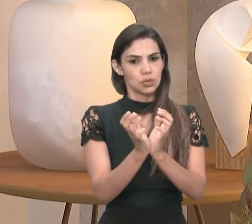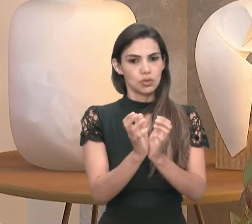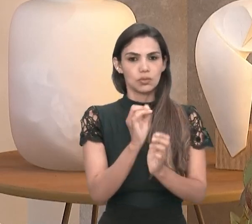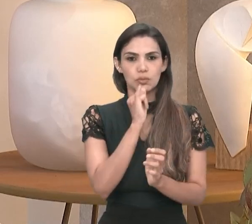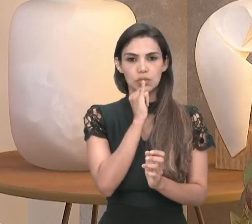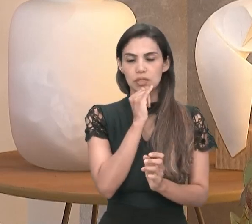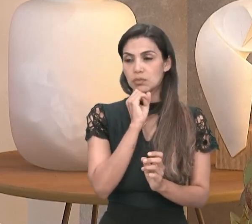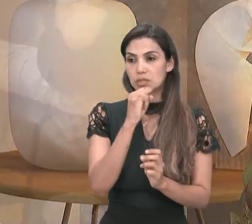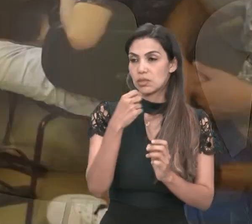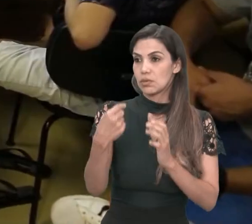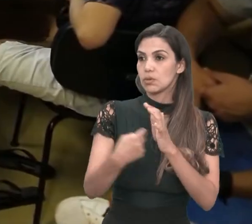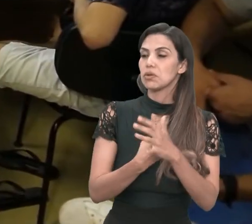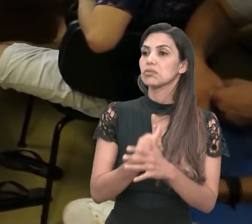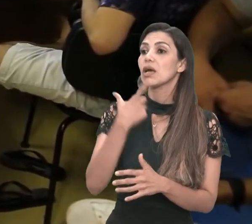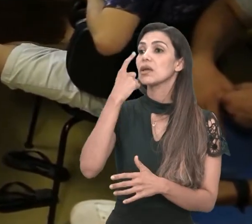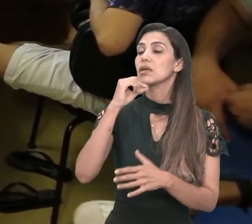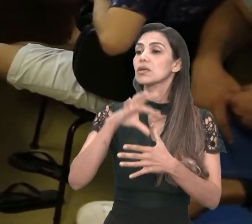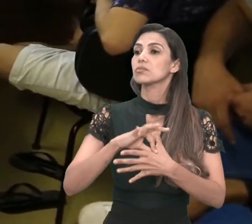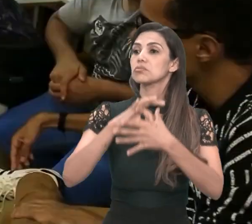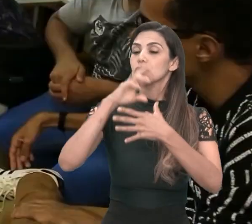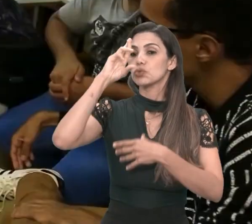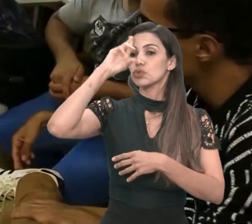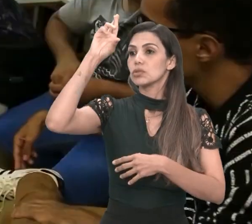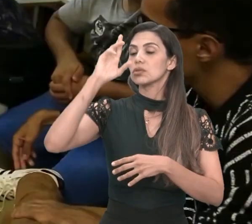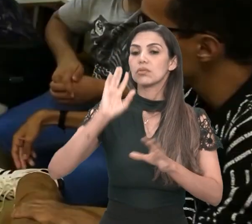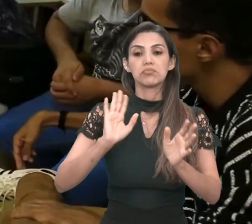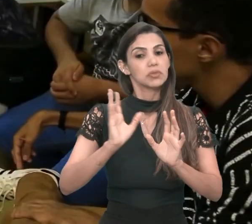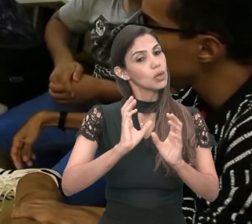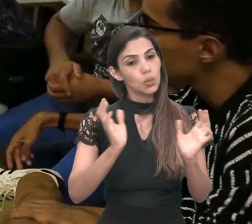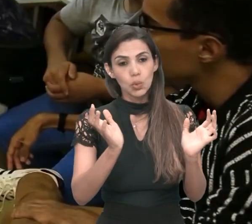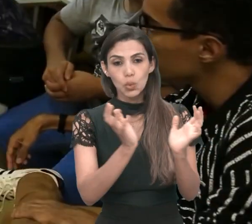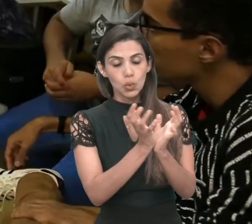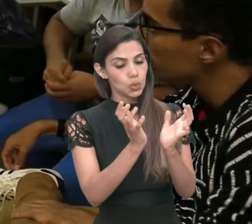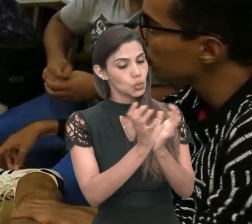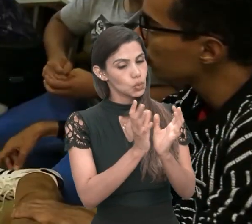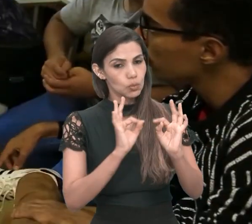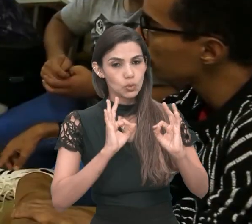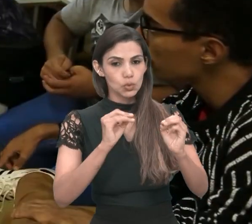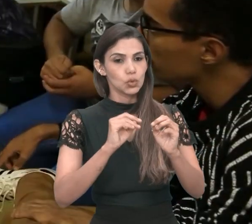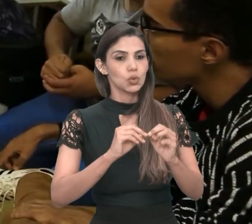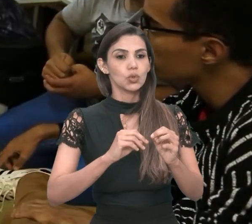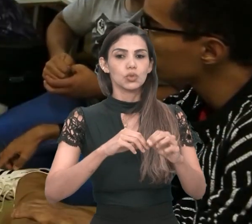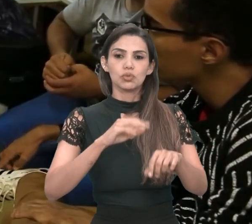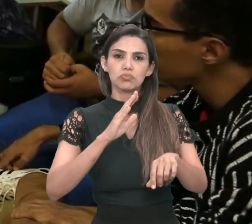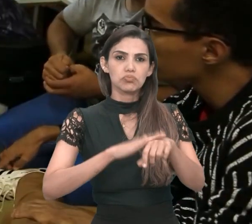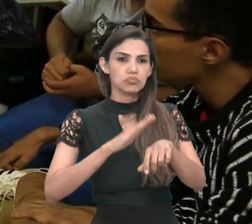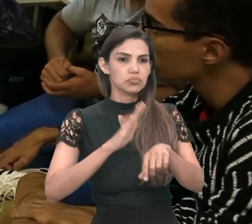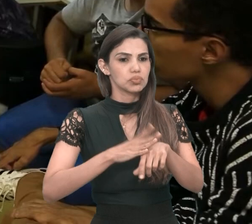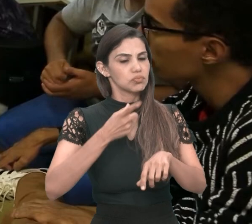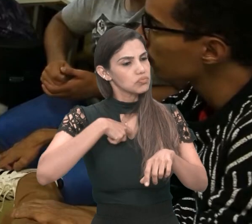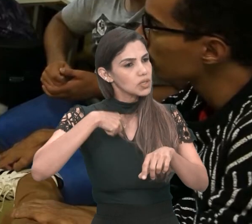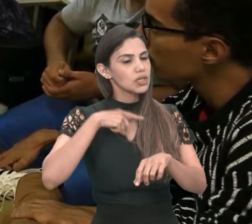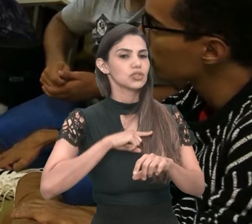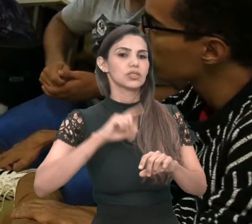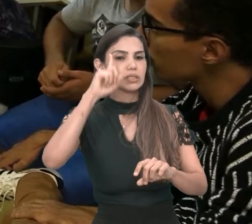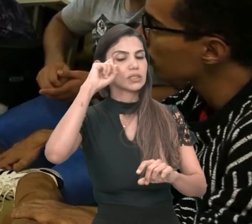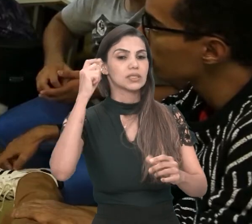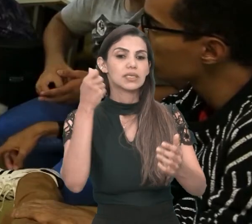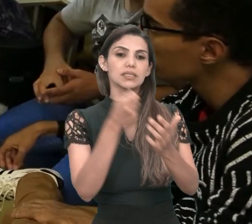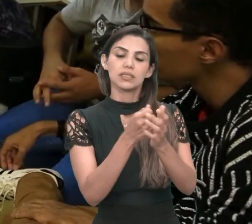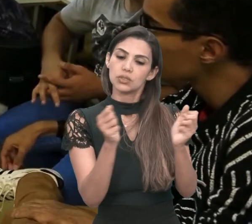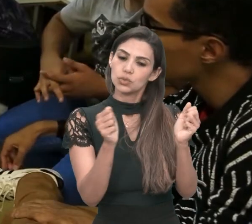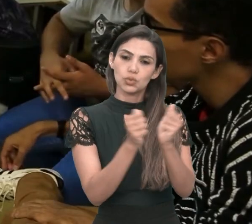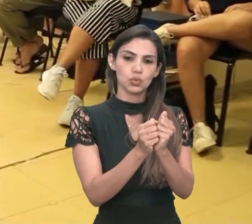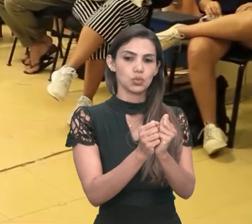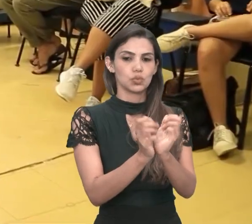onde fica a autoridade? No coletivo. Então tudo entre nós é decidido no voto. E a Magnífica tem também como princípio que você